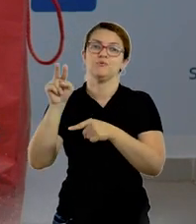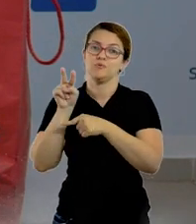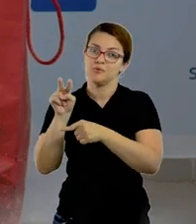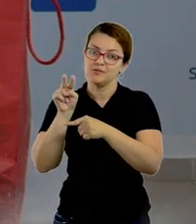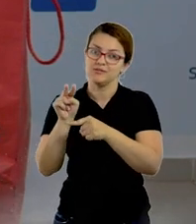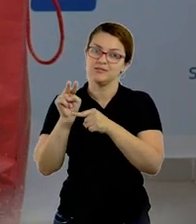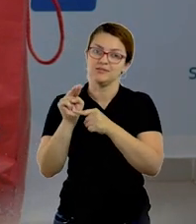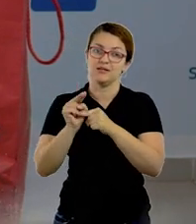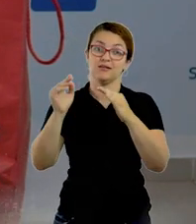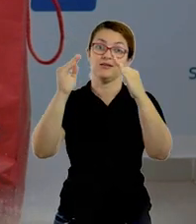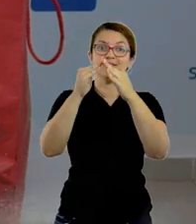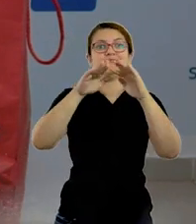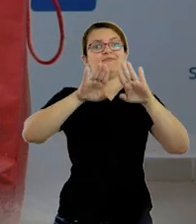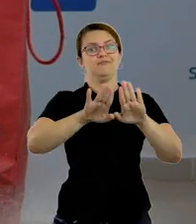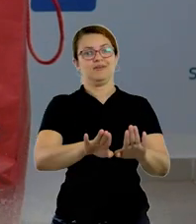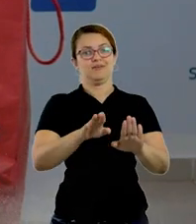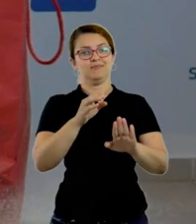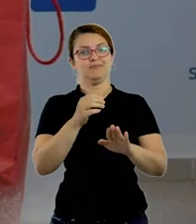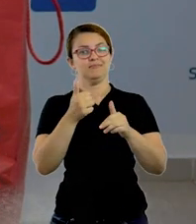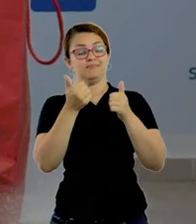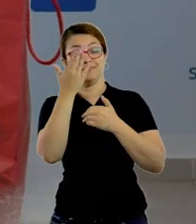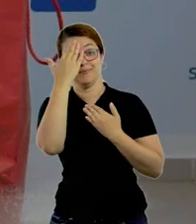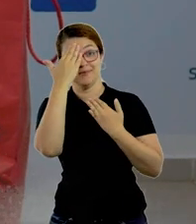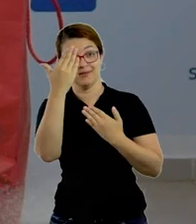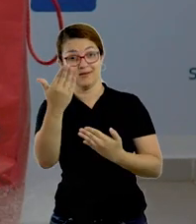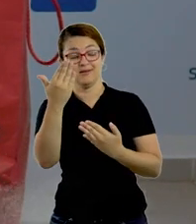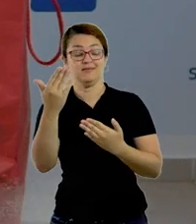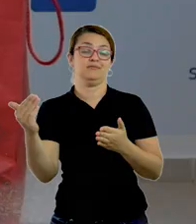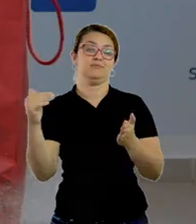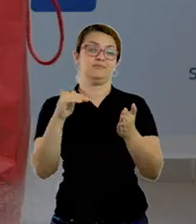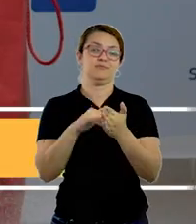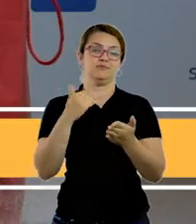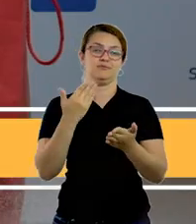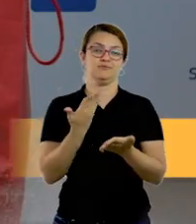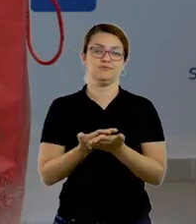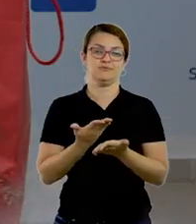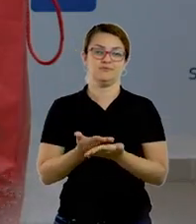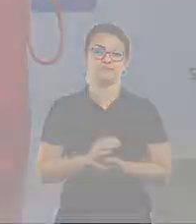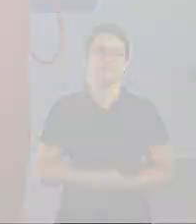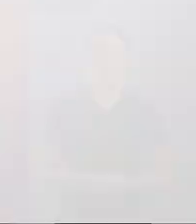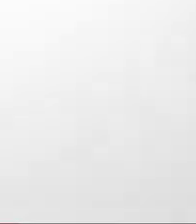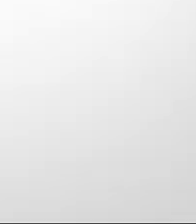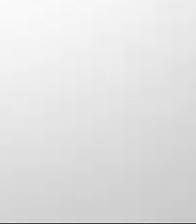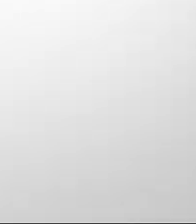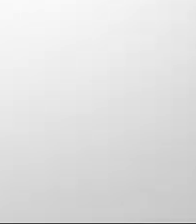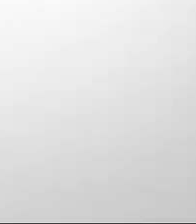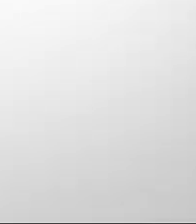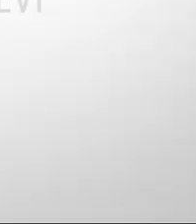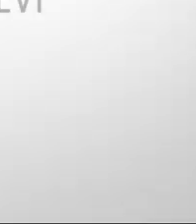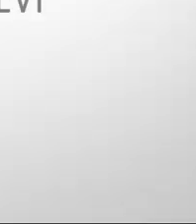mãozinhas, se cuidar, ficar em casa, tá bom? Obrigada, gente, e até o próximo vídeo.